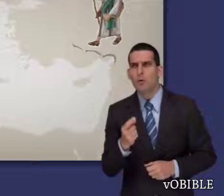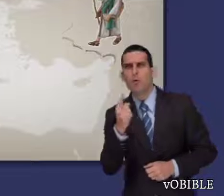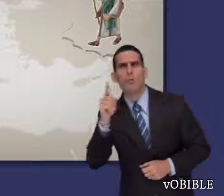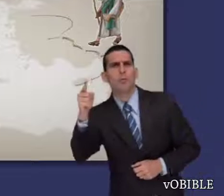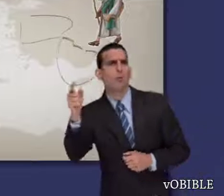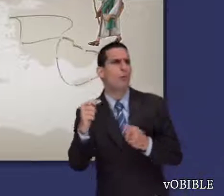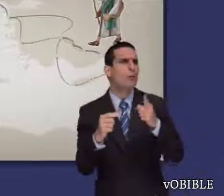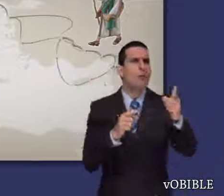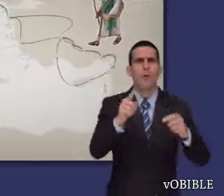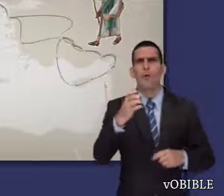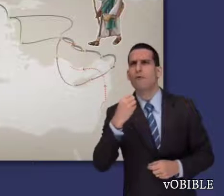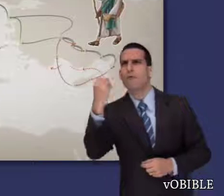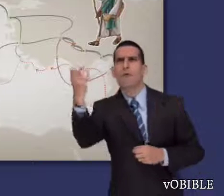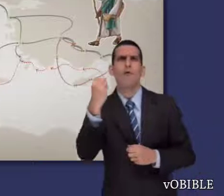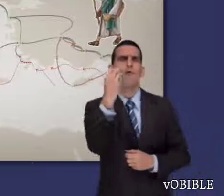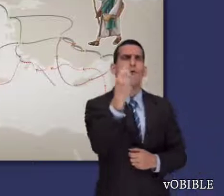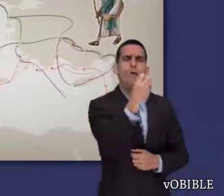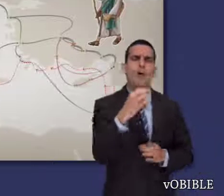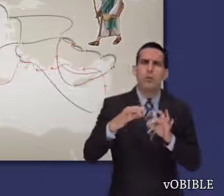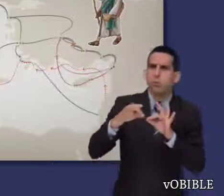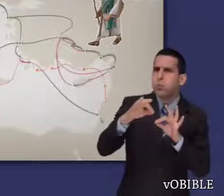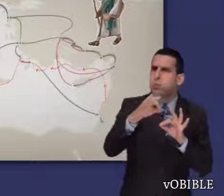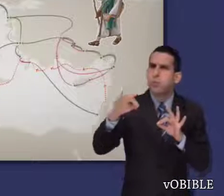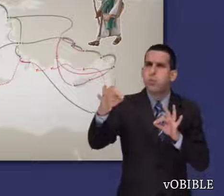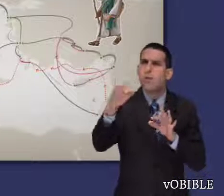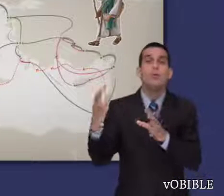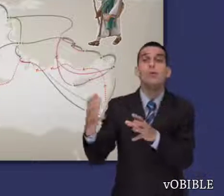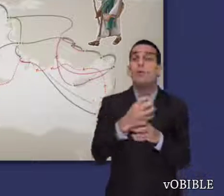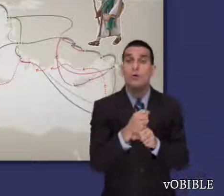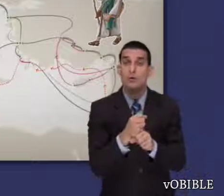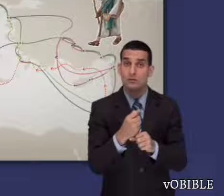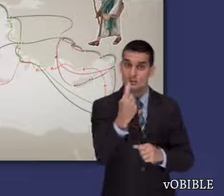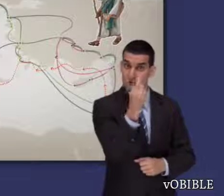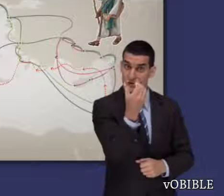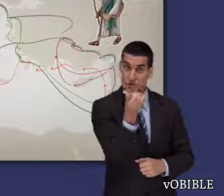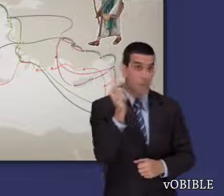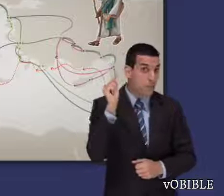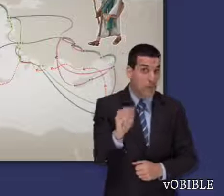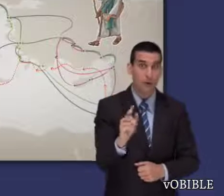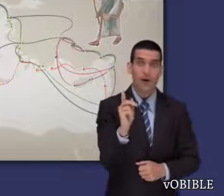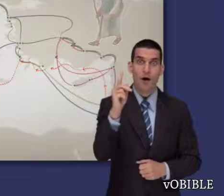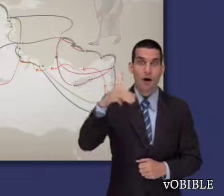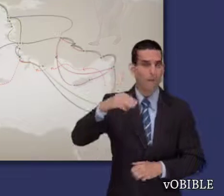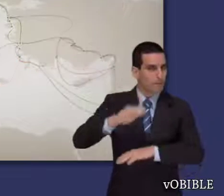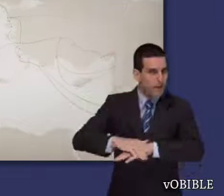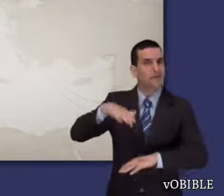informações registradas no livro de Atos, Paulo viajou aproximadamente 16.000 quilômetros.